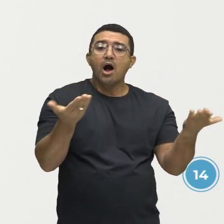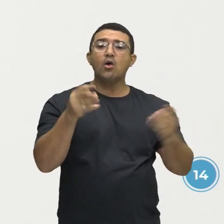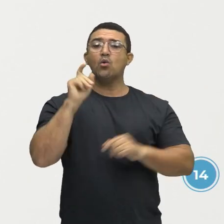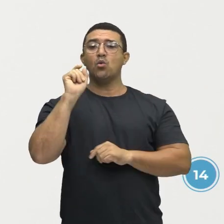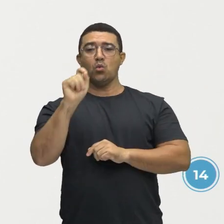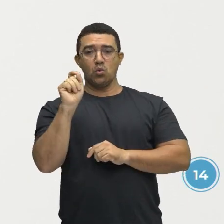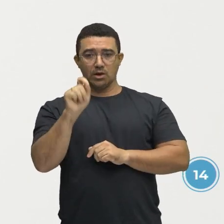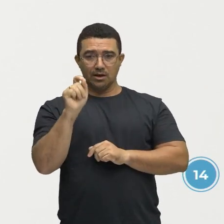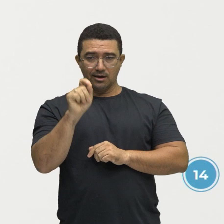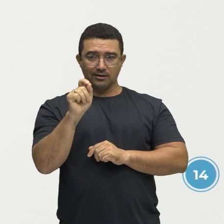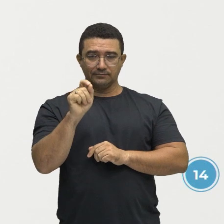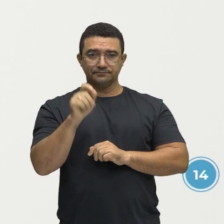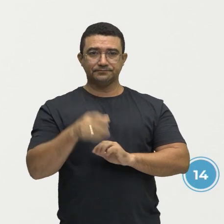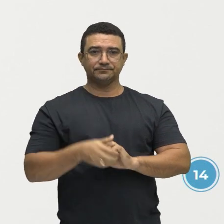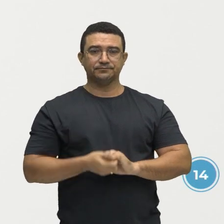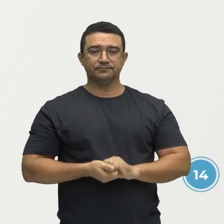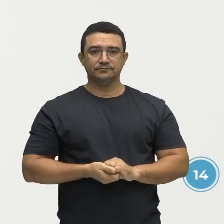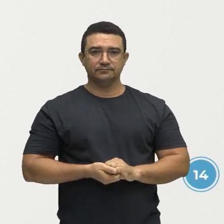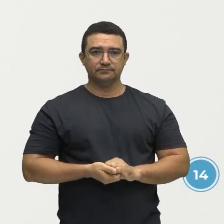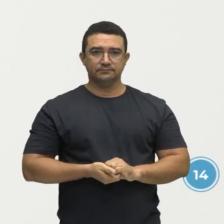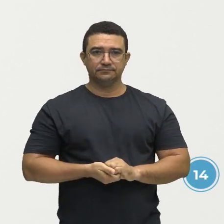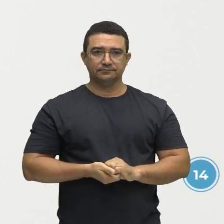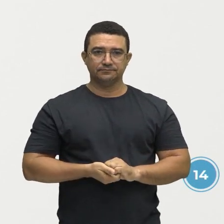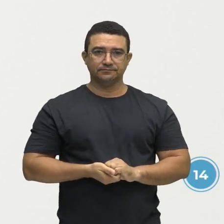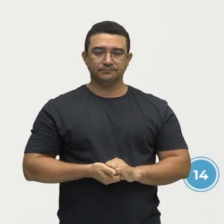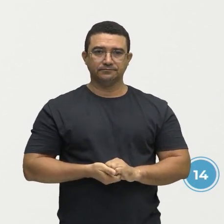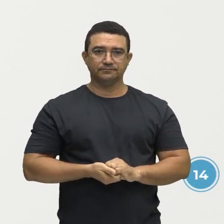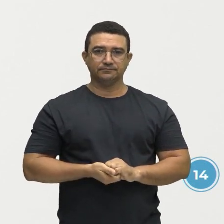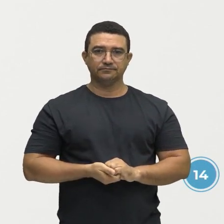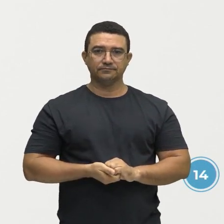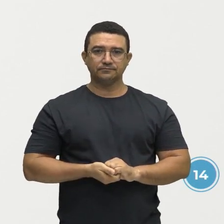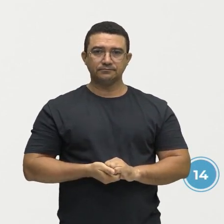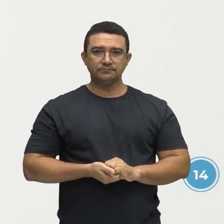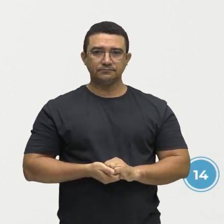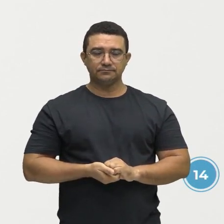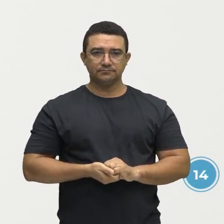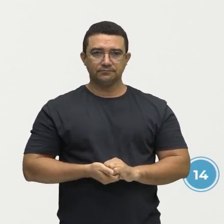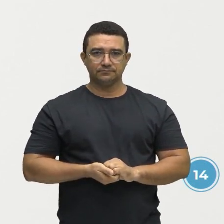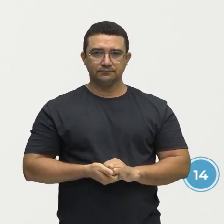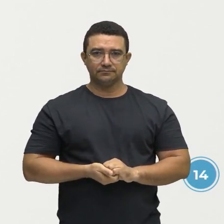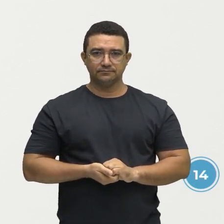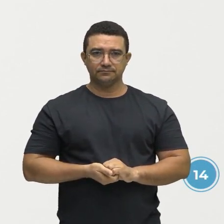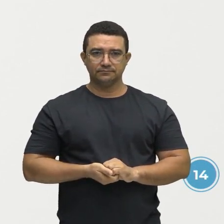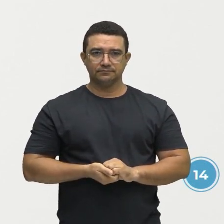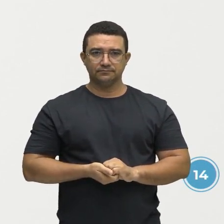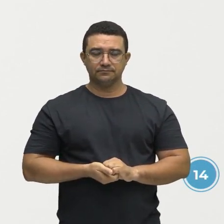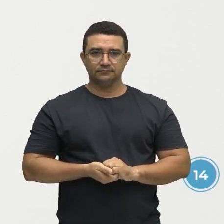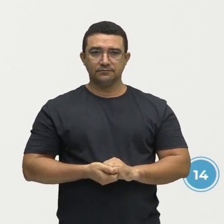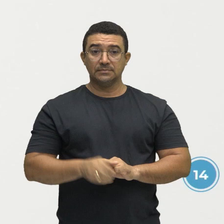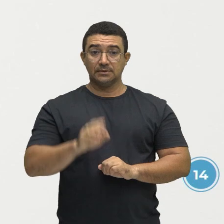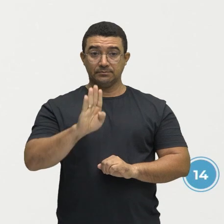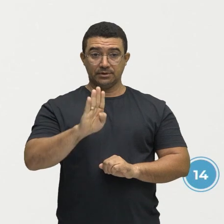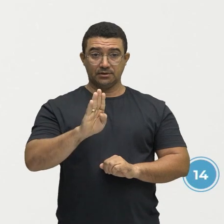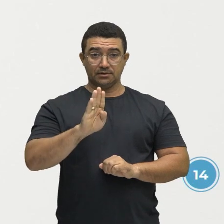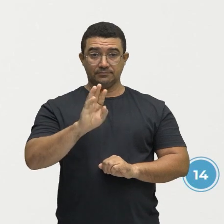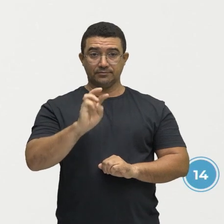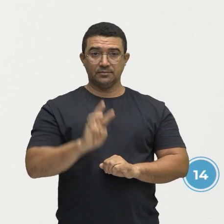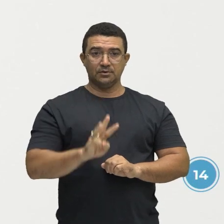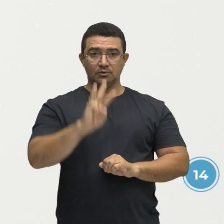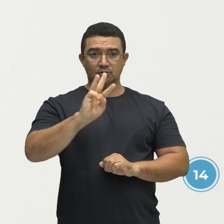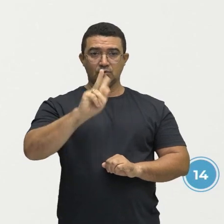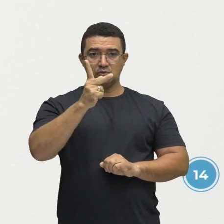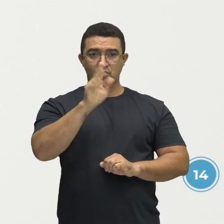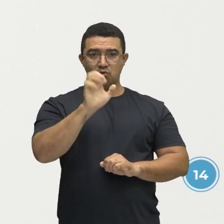that? O que é aquilo? Então, com certeza vocês já ouviram também esse what nesse tipo de pergunta. Na letra B, como a Ana Clícia